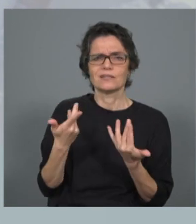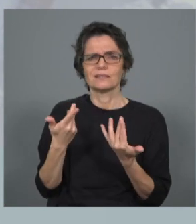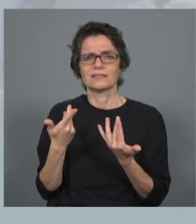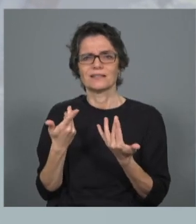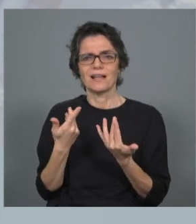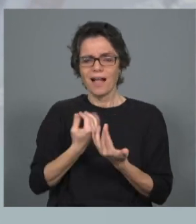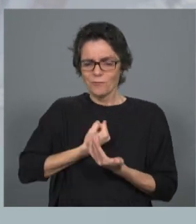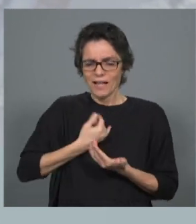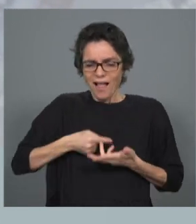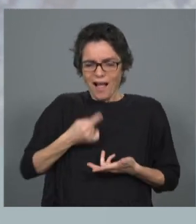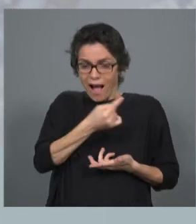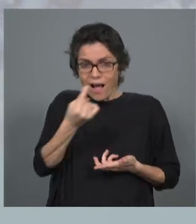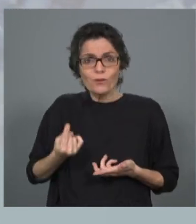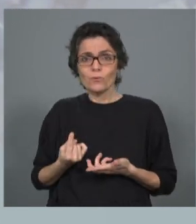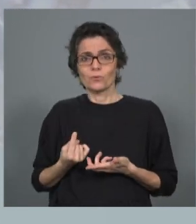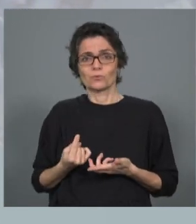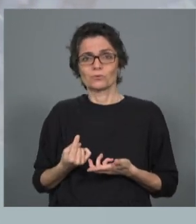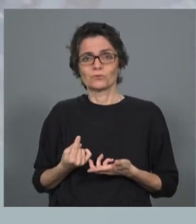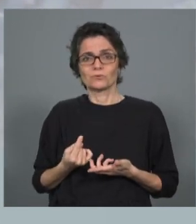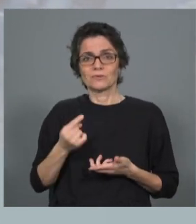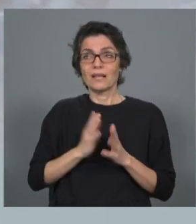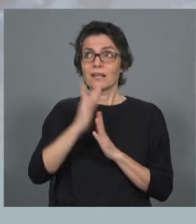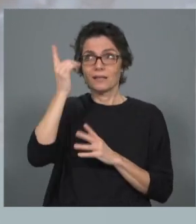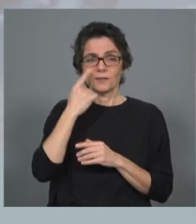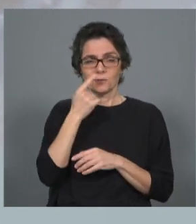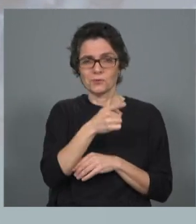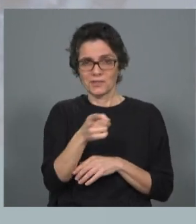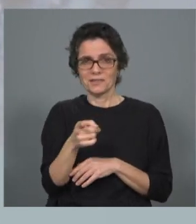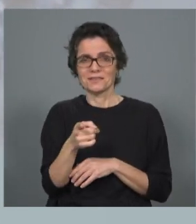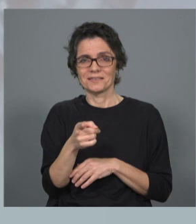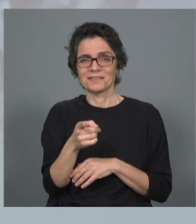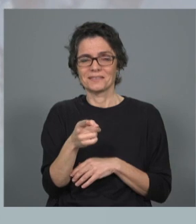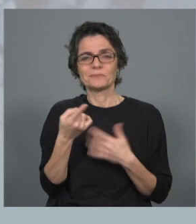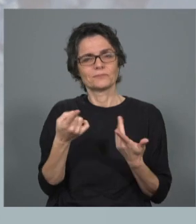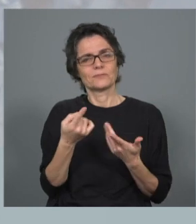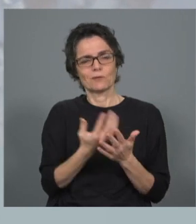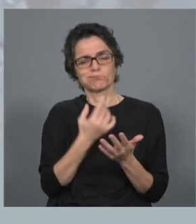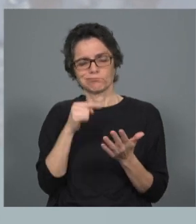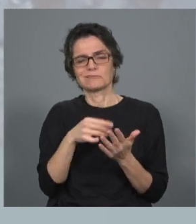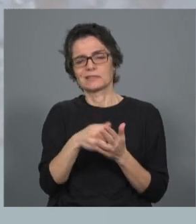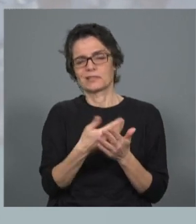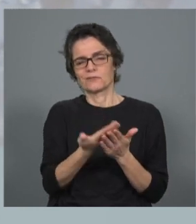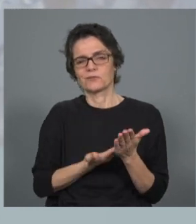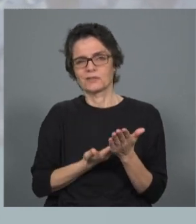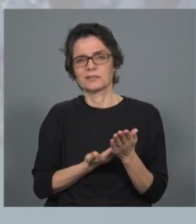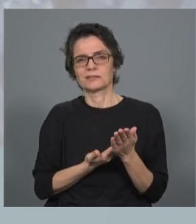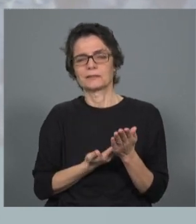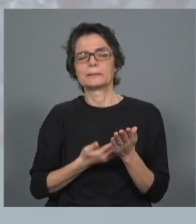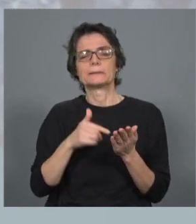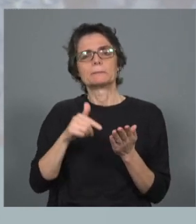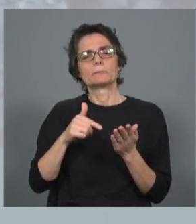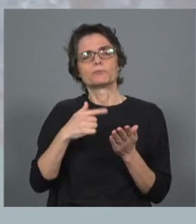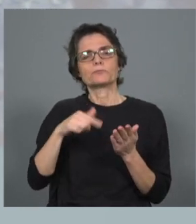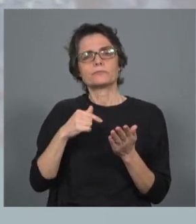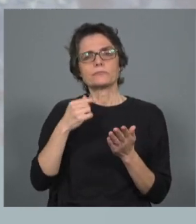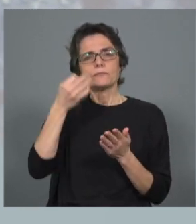E esse é certamente um dos aspectos que a mim me marca mais neste Evangelho, a certeza de que